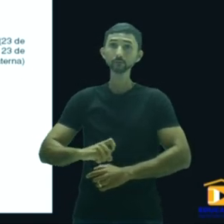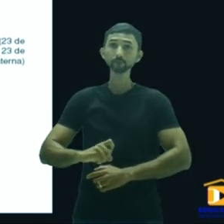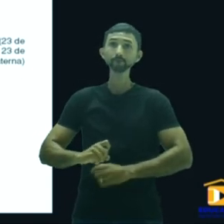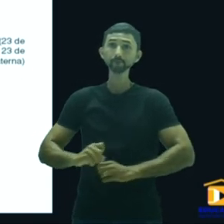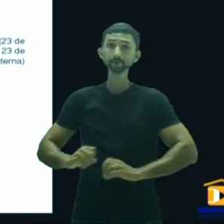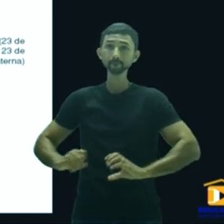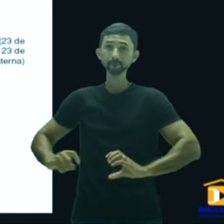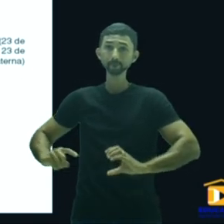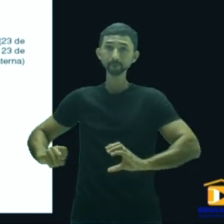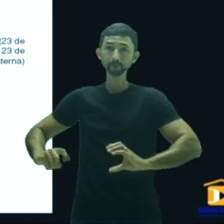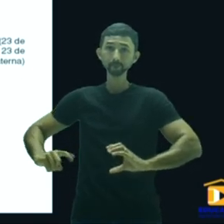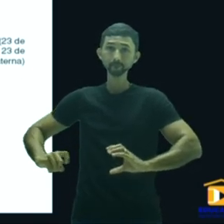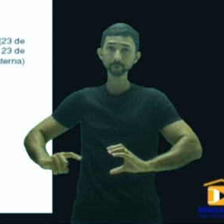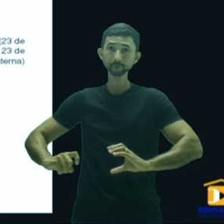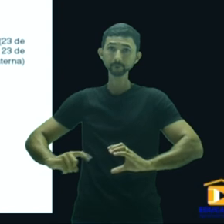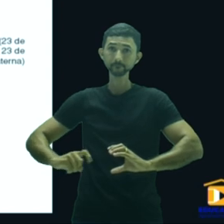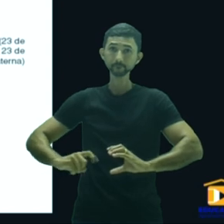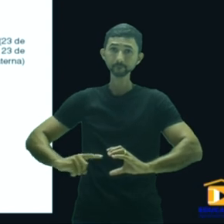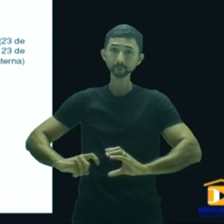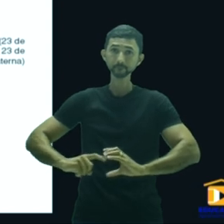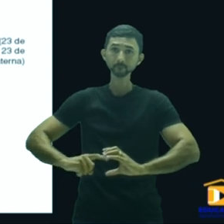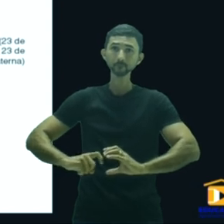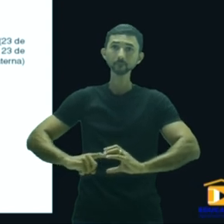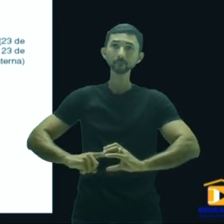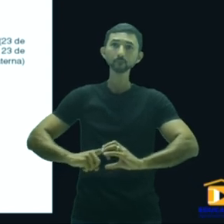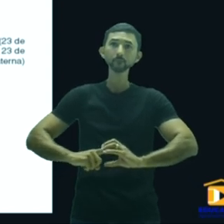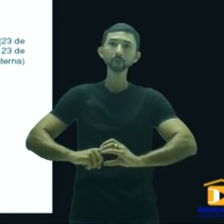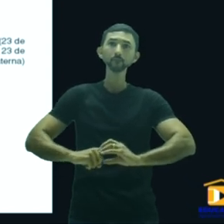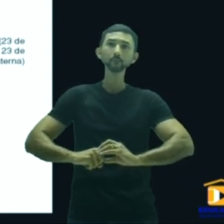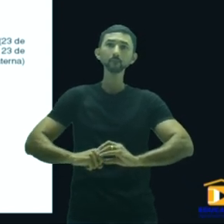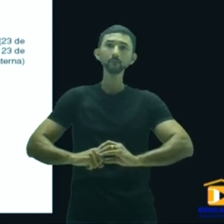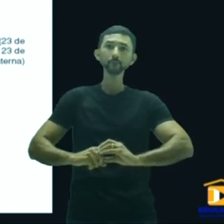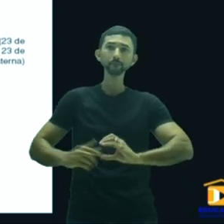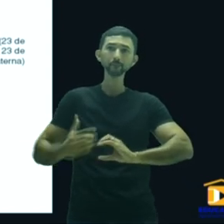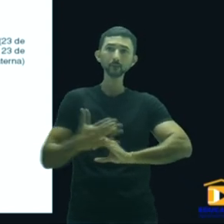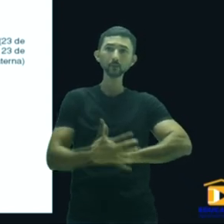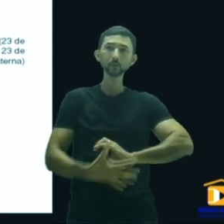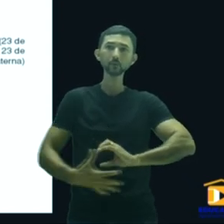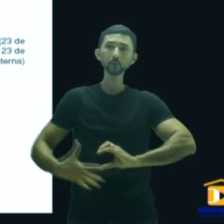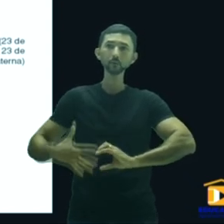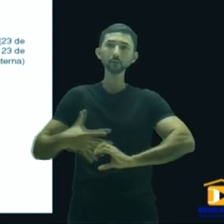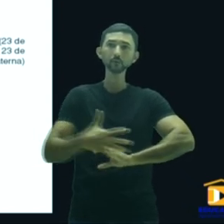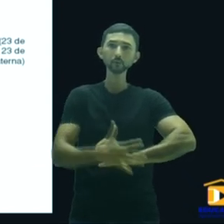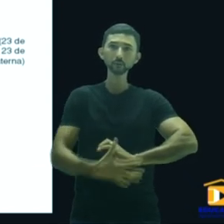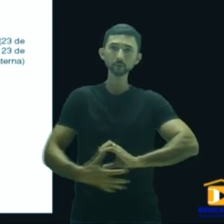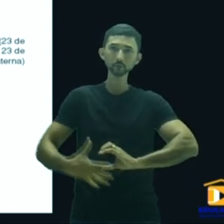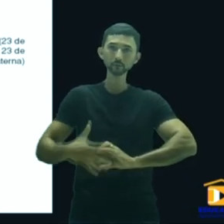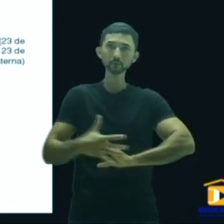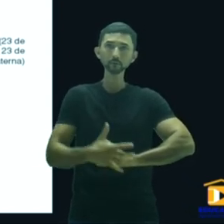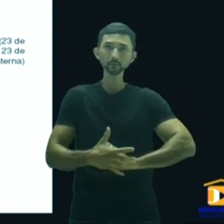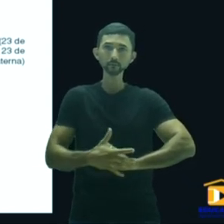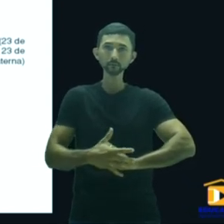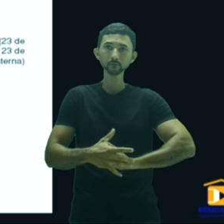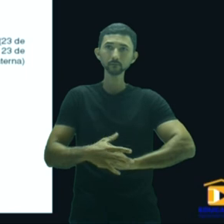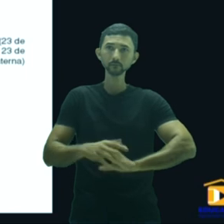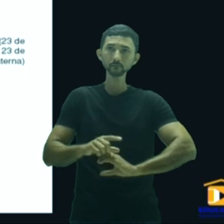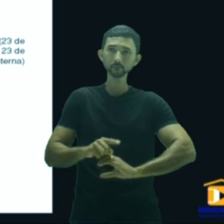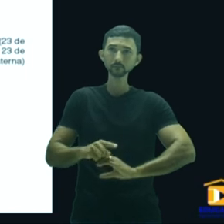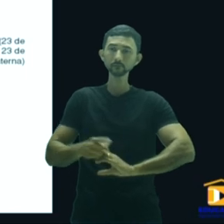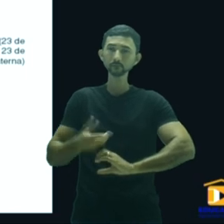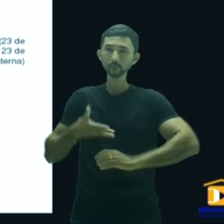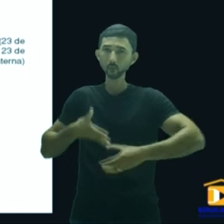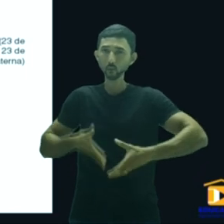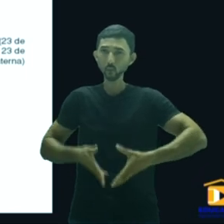genes, tá? Que uniu com o óvulo de uma mulher, tá? E essa união gerou uma